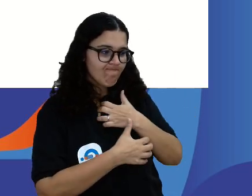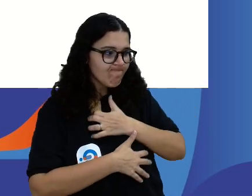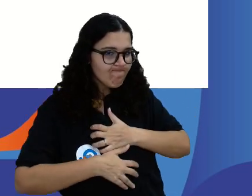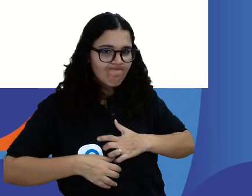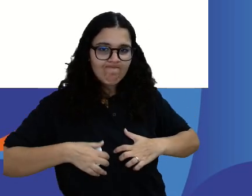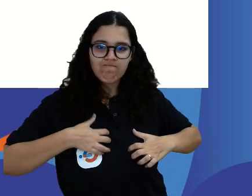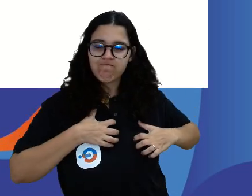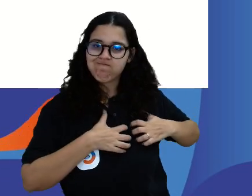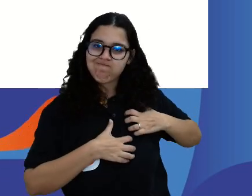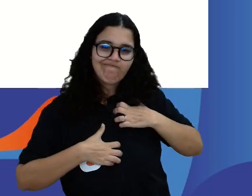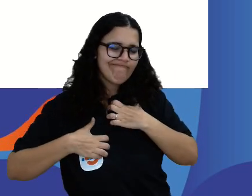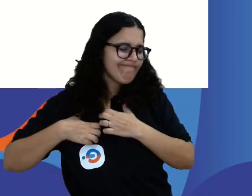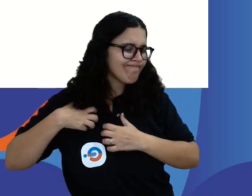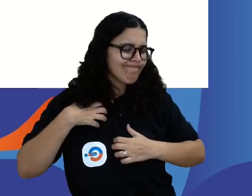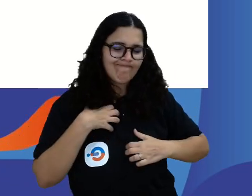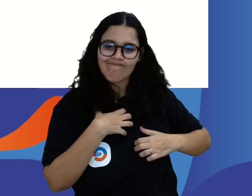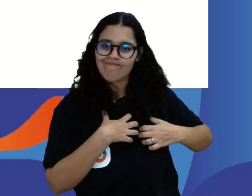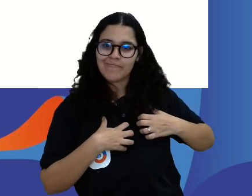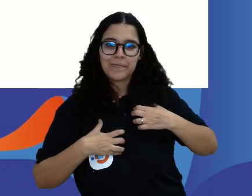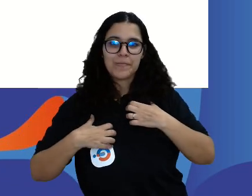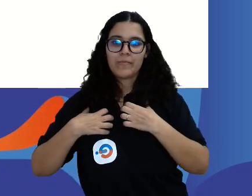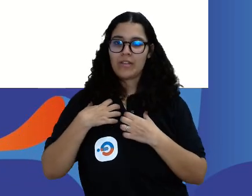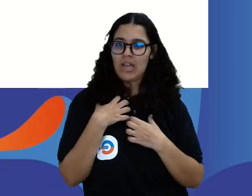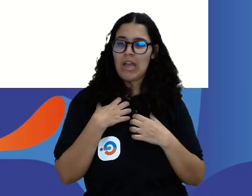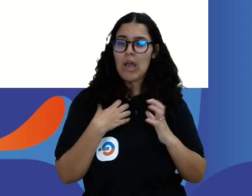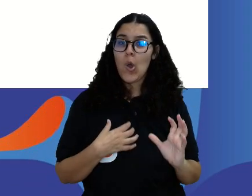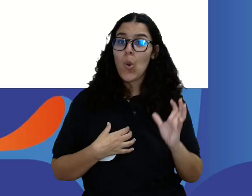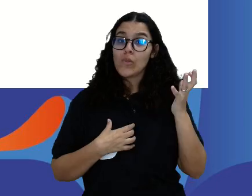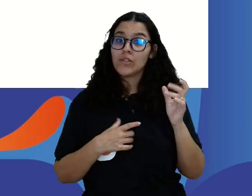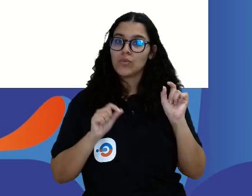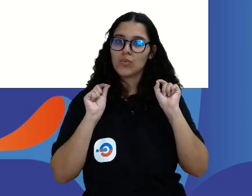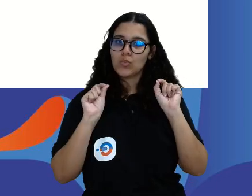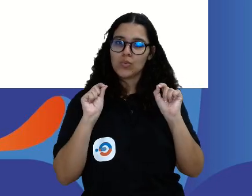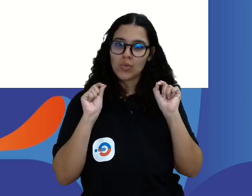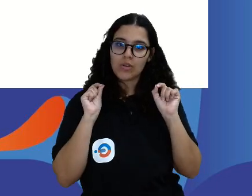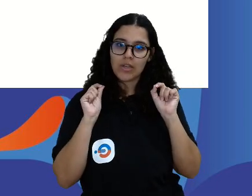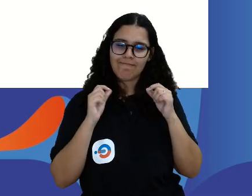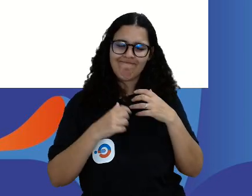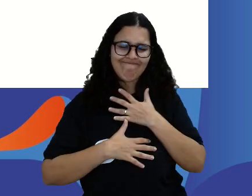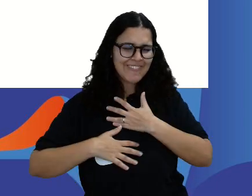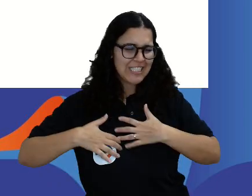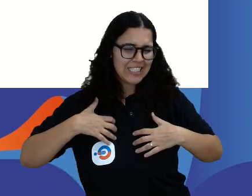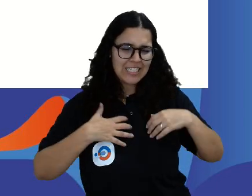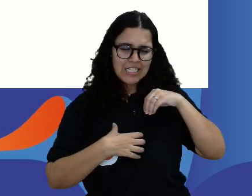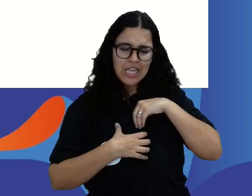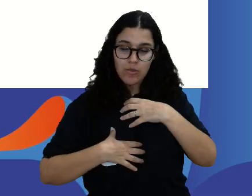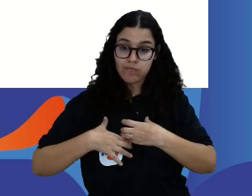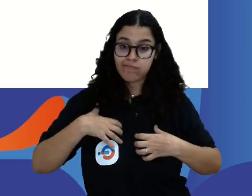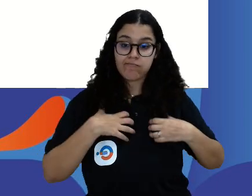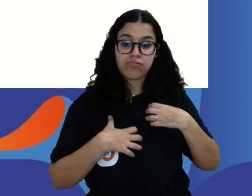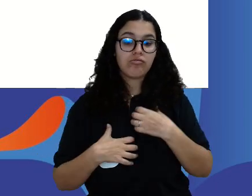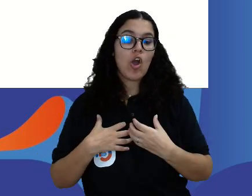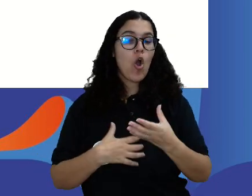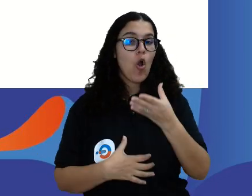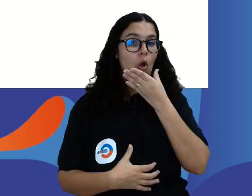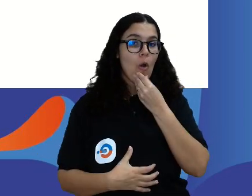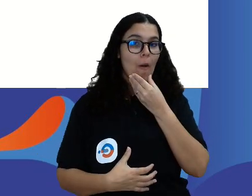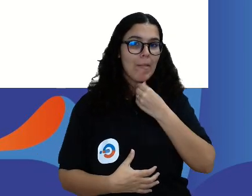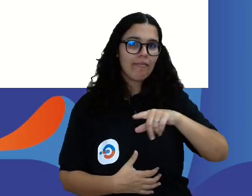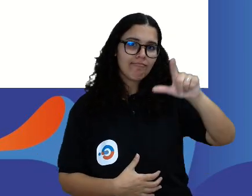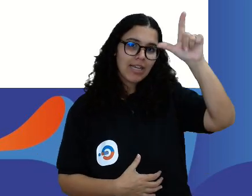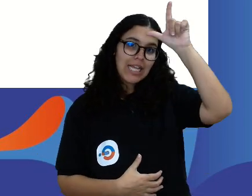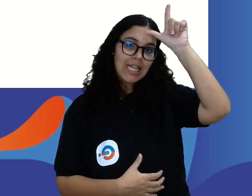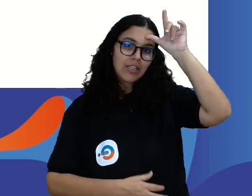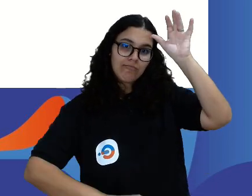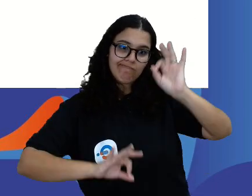o que vai acontecer é que, nesse processo de revolta, o líder, né, principal desse